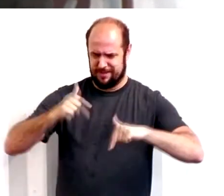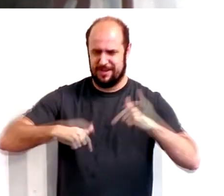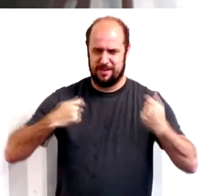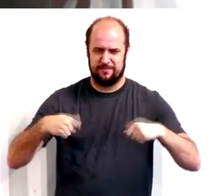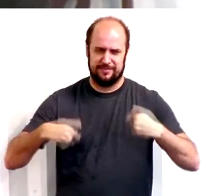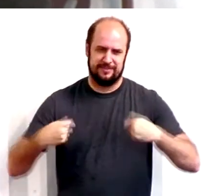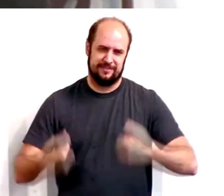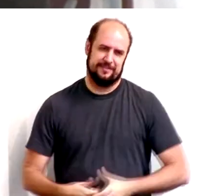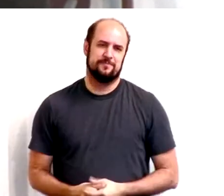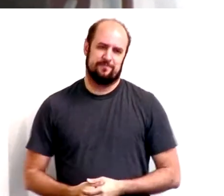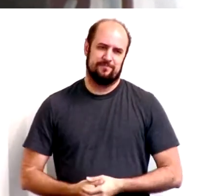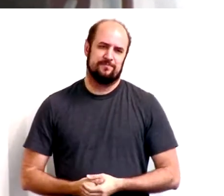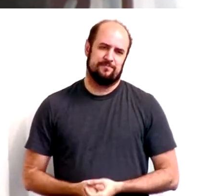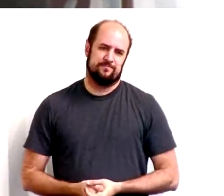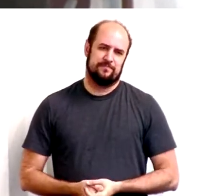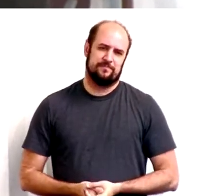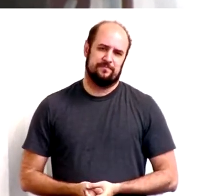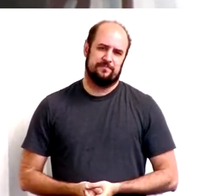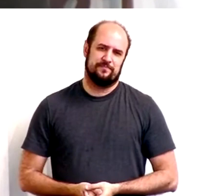dom que vocês têm.